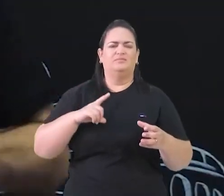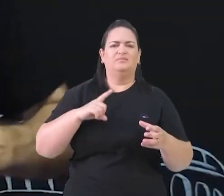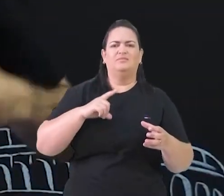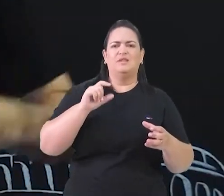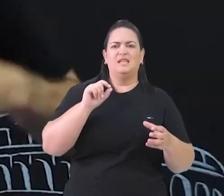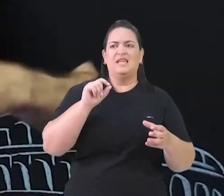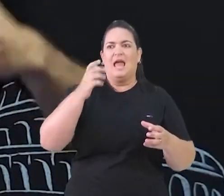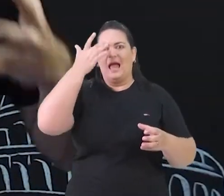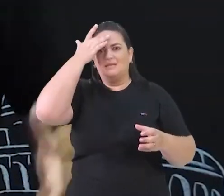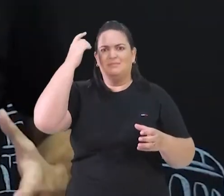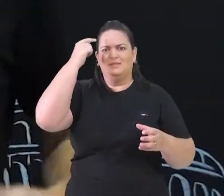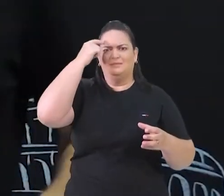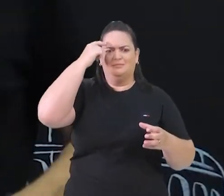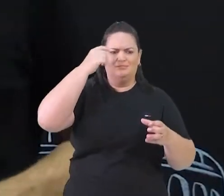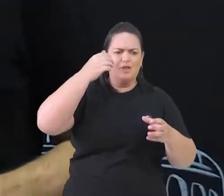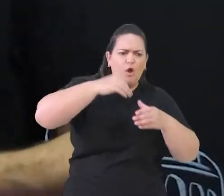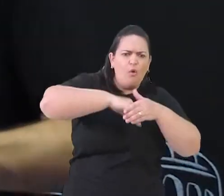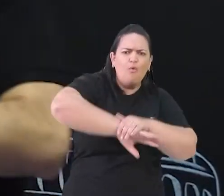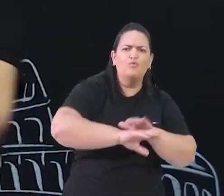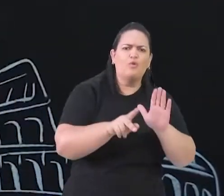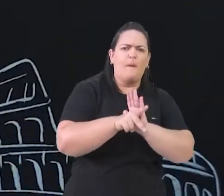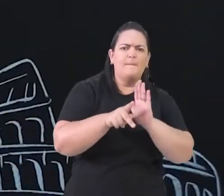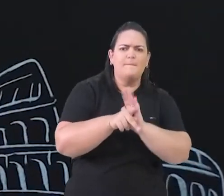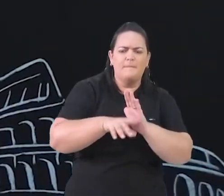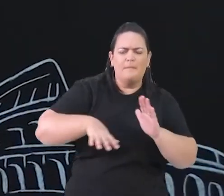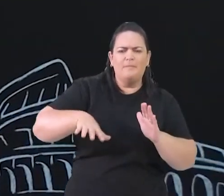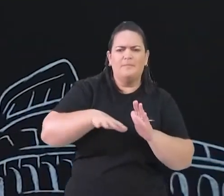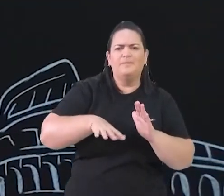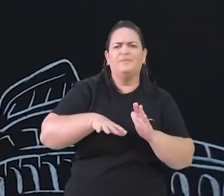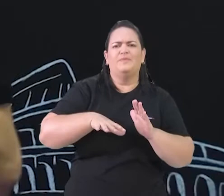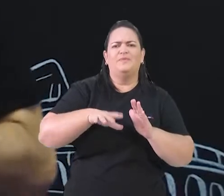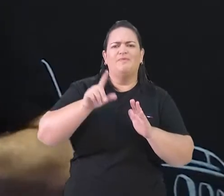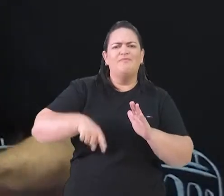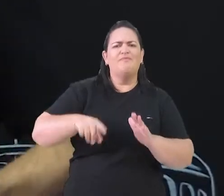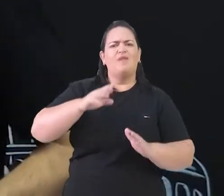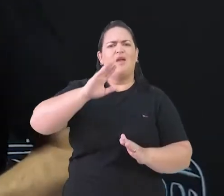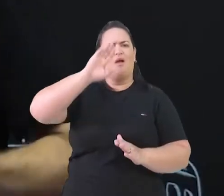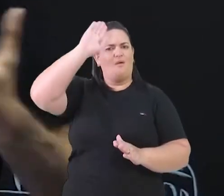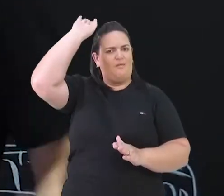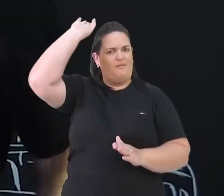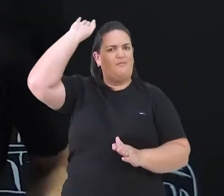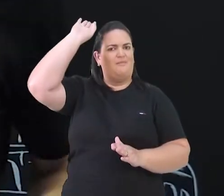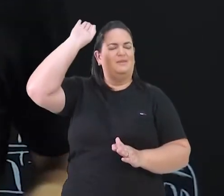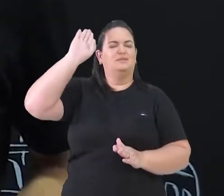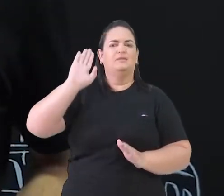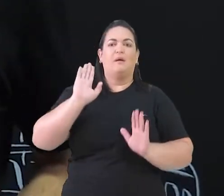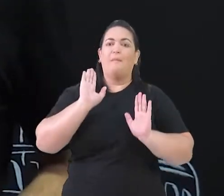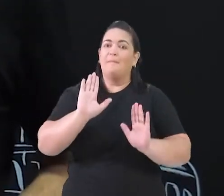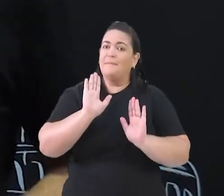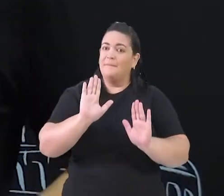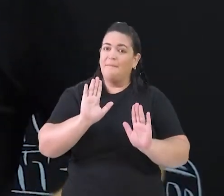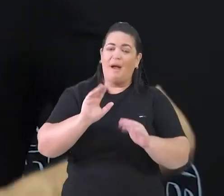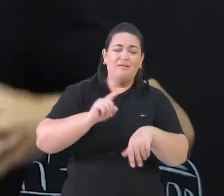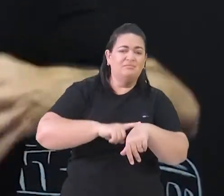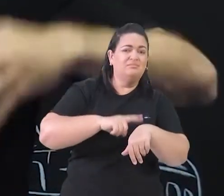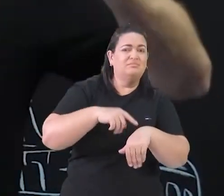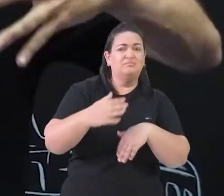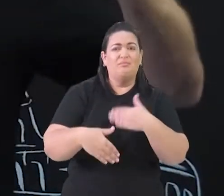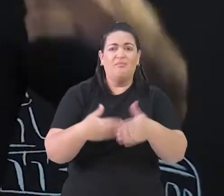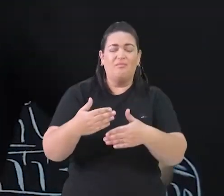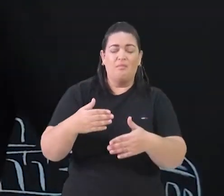costumes era entendido como romano, que era diferente de ser bárbaro. Com o tempo, e como a gente vai comentar muito aqui hoje,